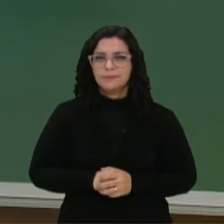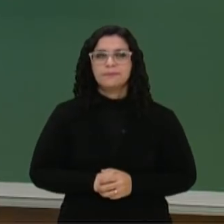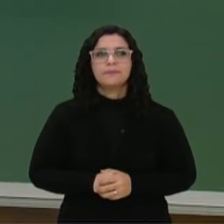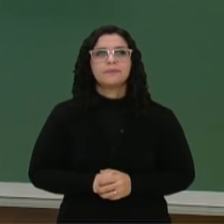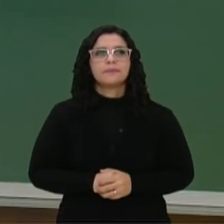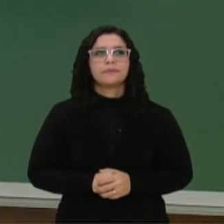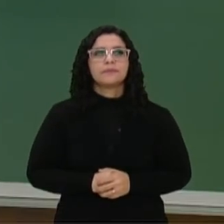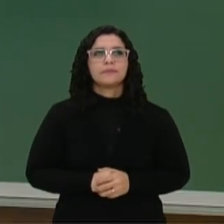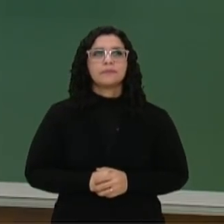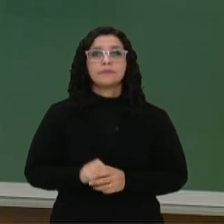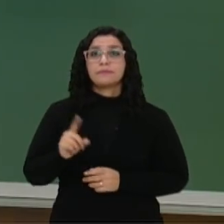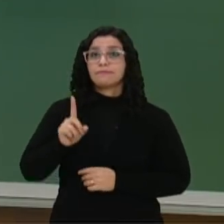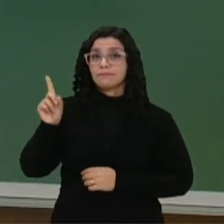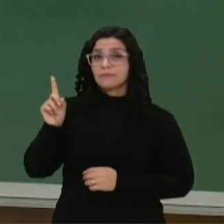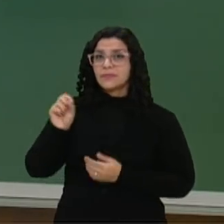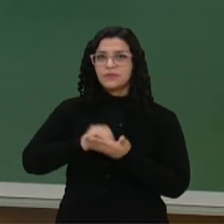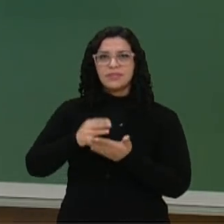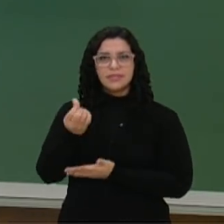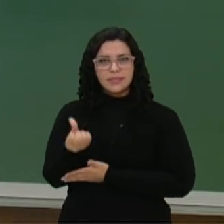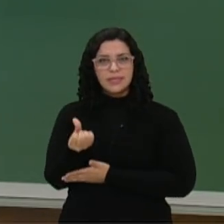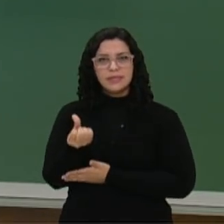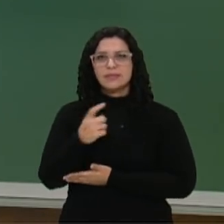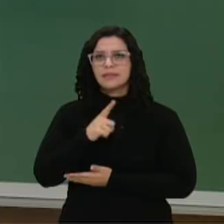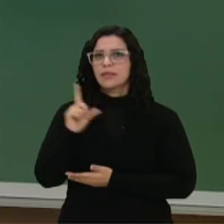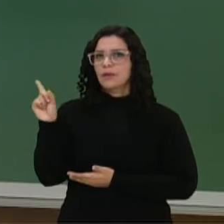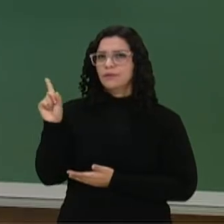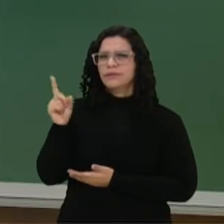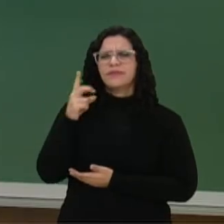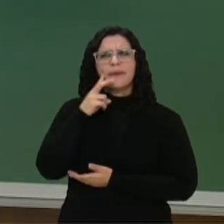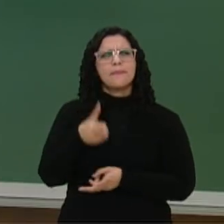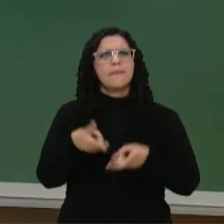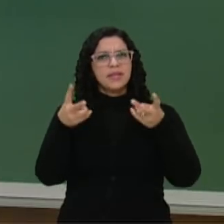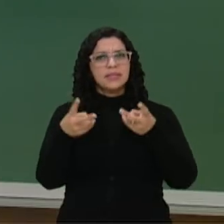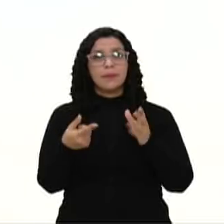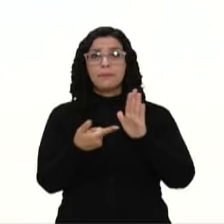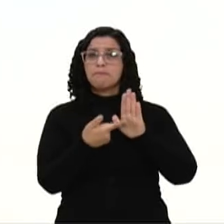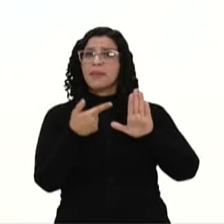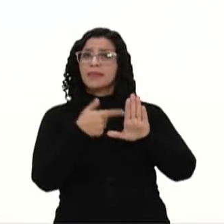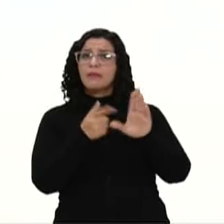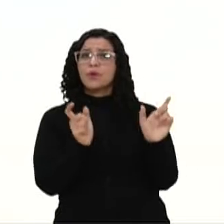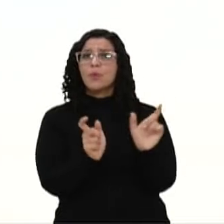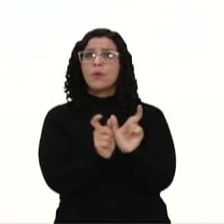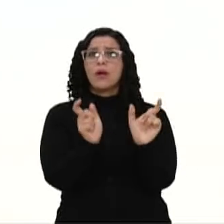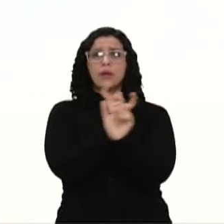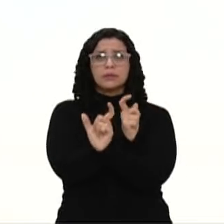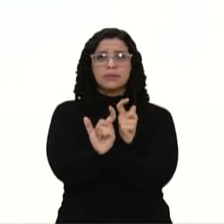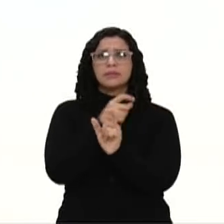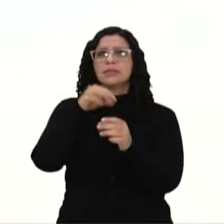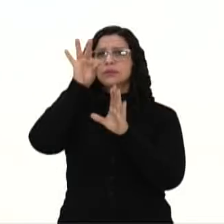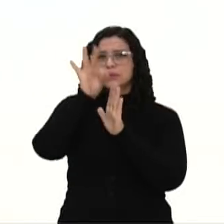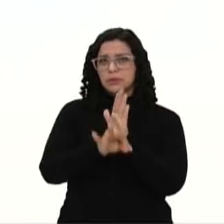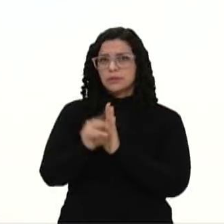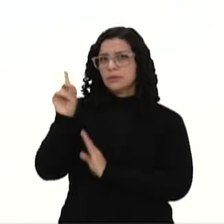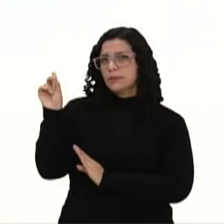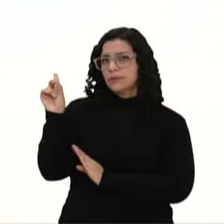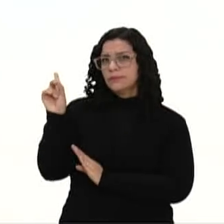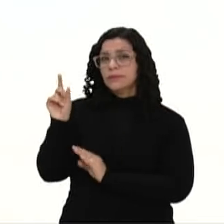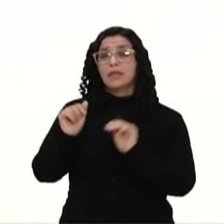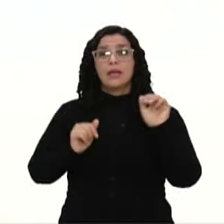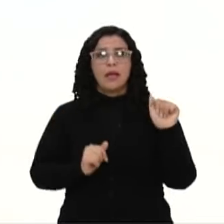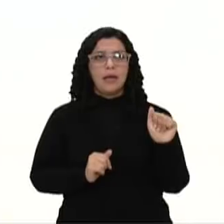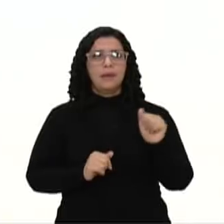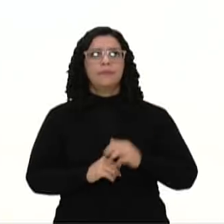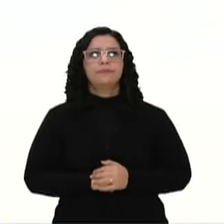metáfora. Com base nisso, temos aí para você reconhecer metáfora e antítese nos trechos. Letra